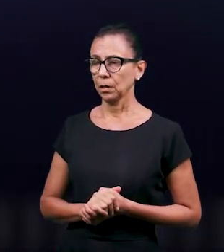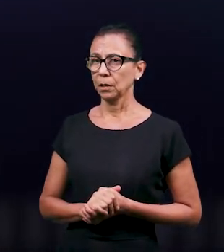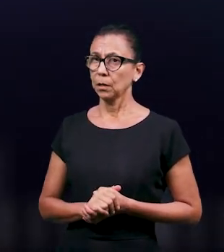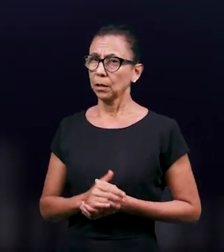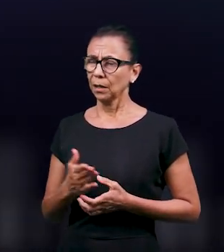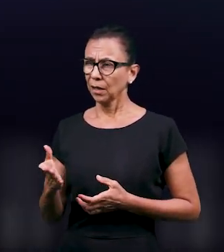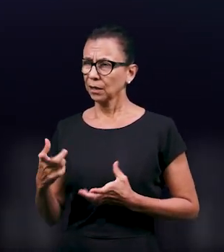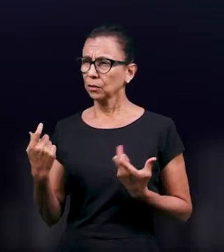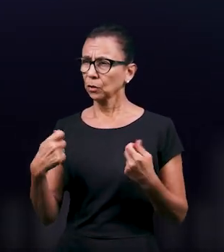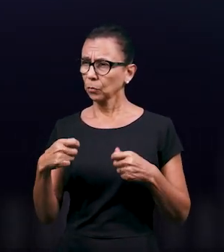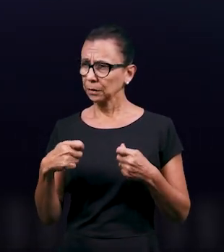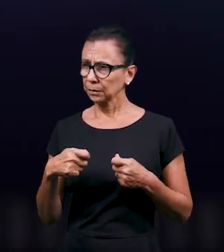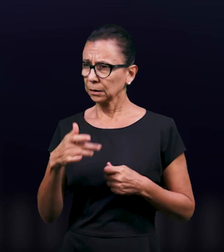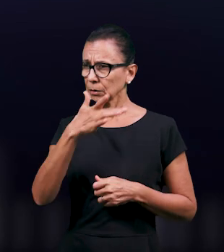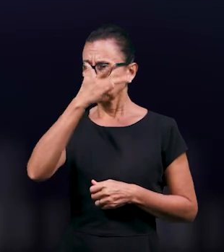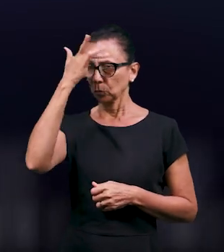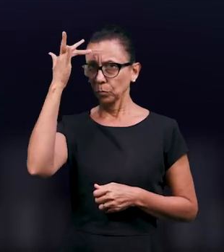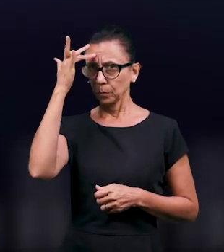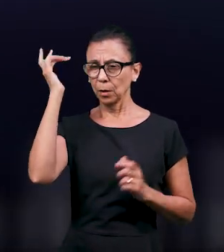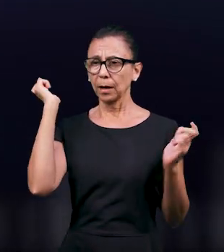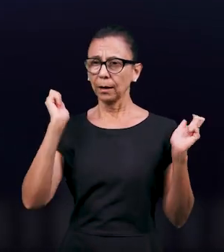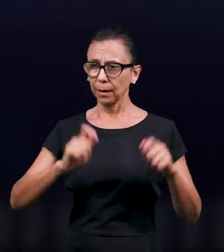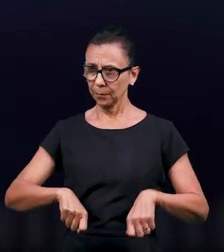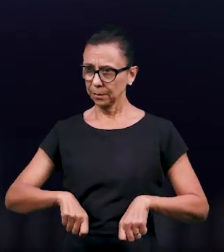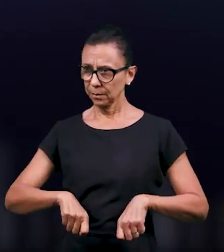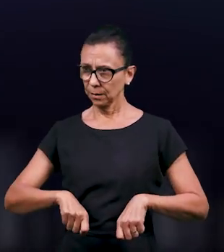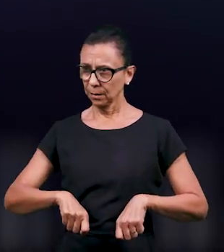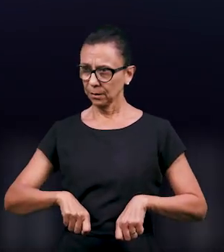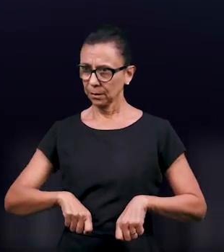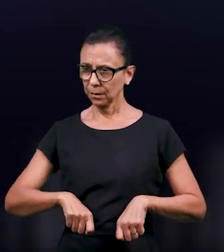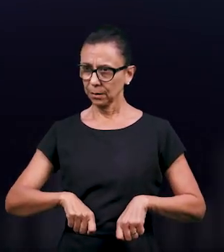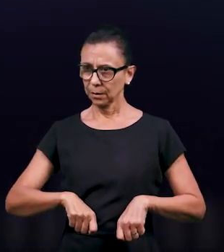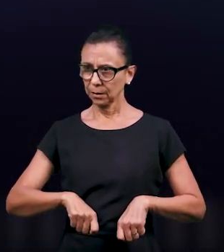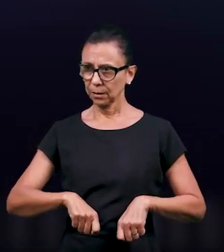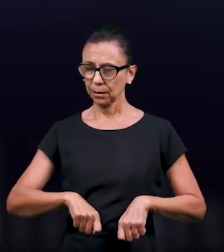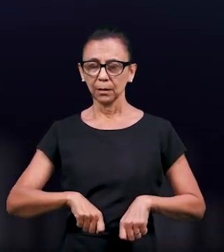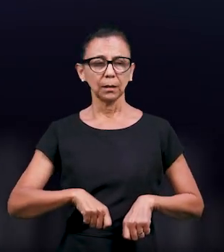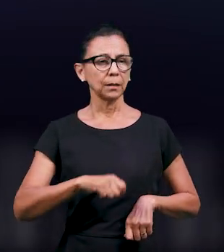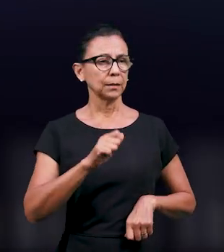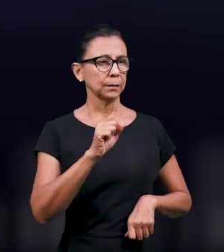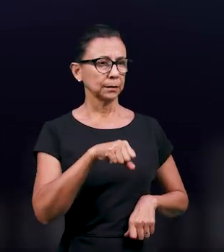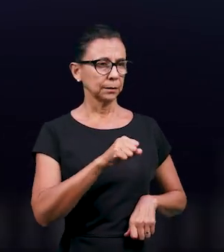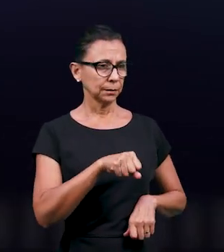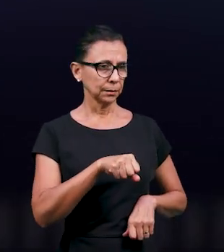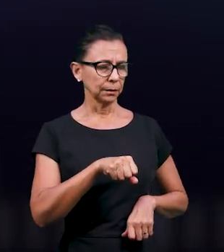cegos na igreja é a pessoa que está preparada para ser guia-intérprete, não é isso? Isso mesmo.